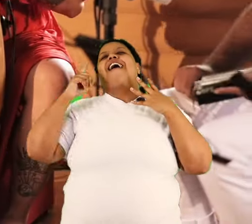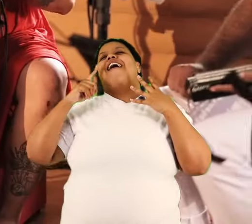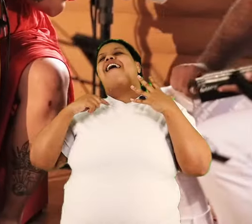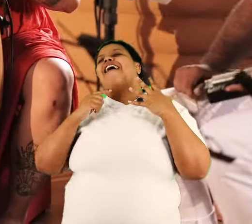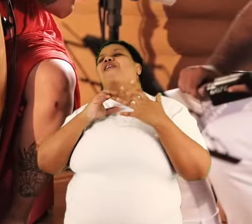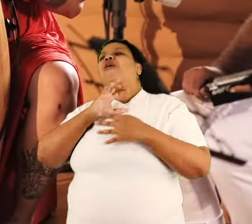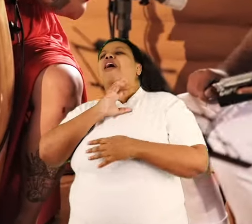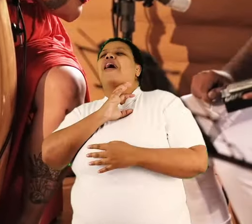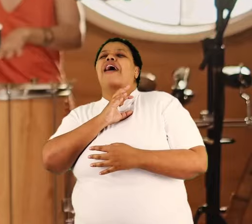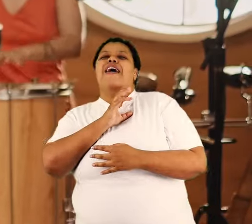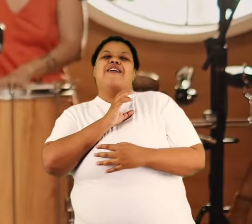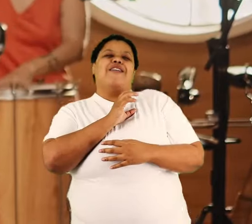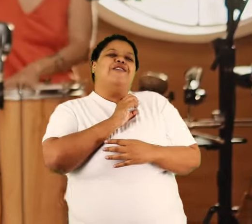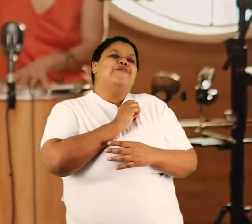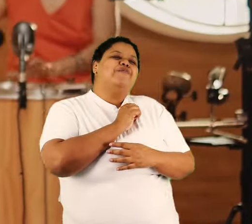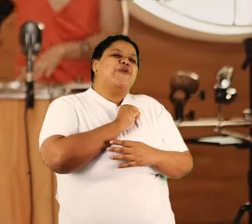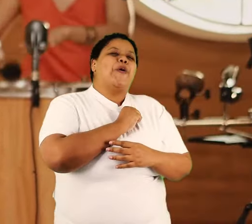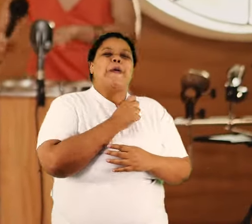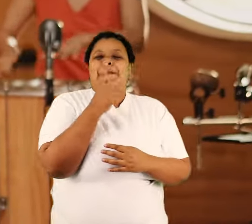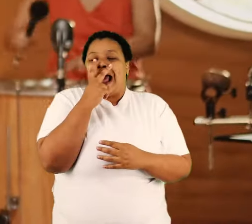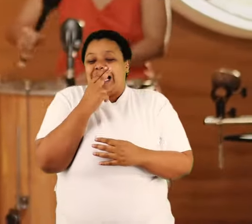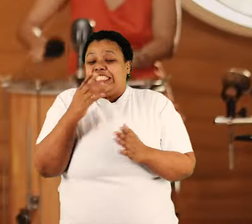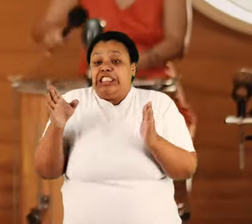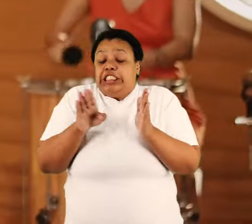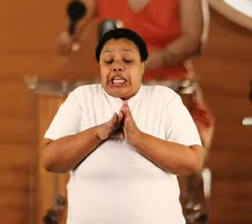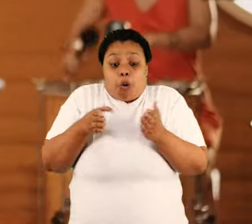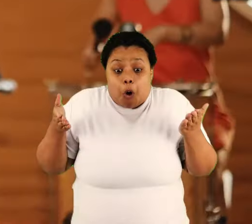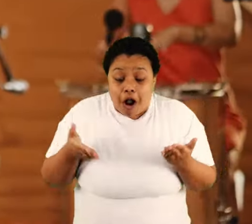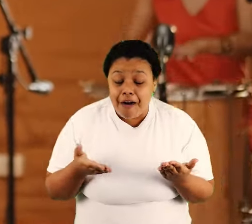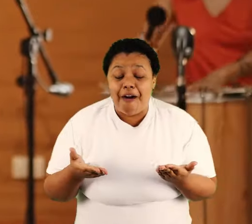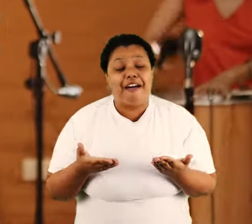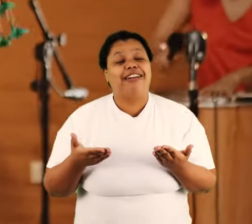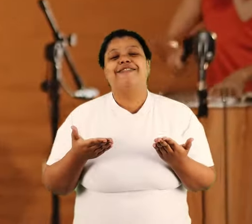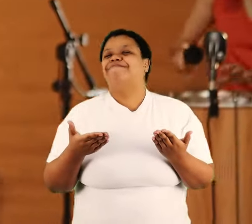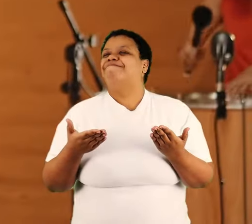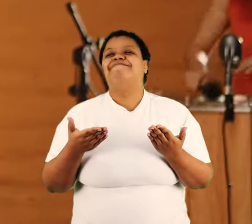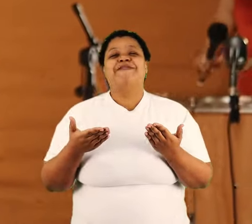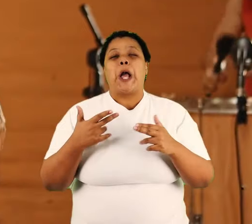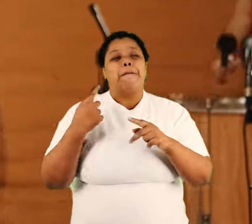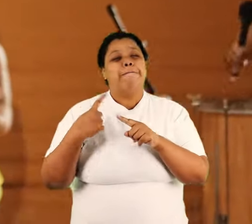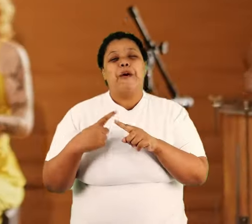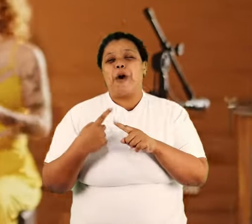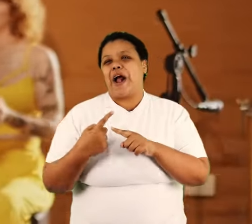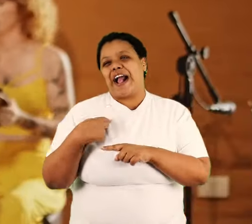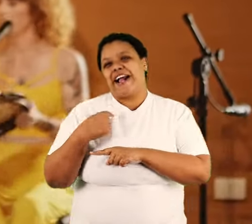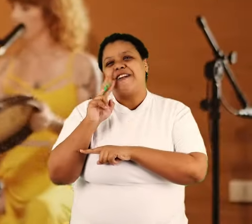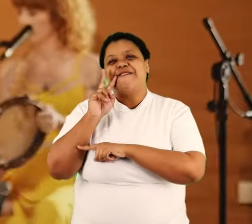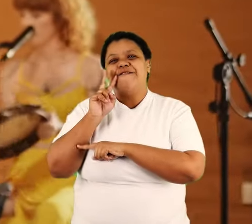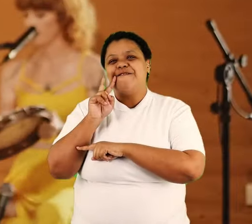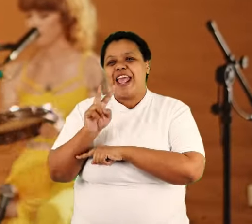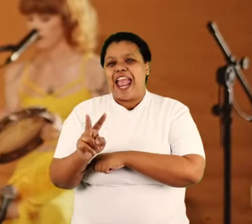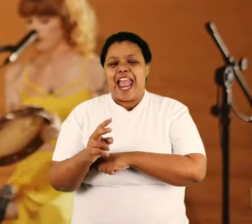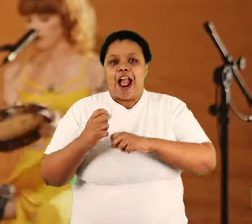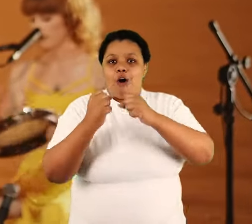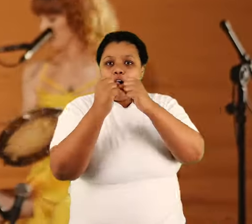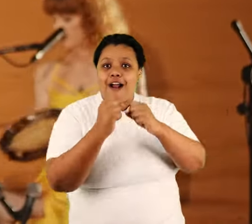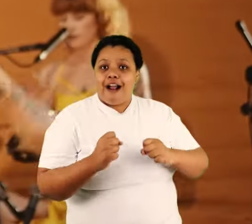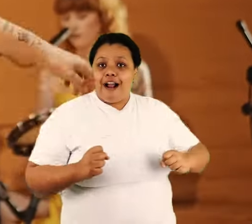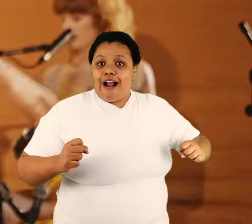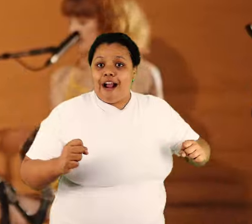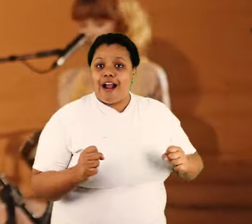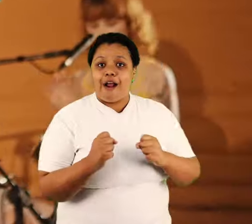chegou naquele dia em que eu te vi balançar.